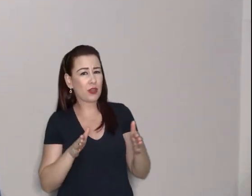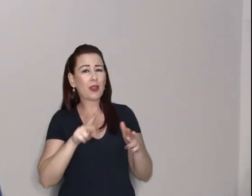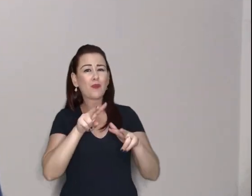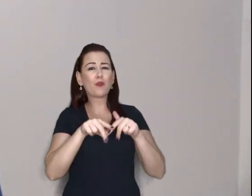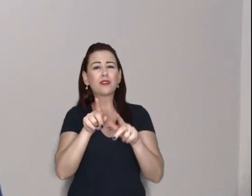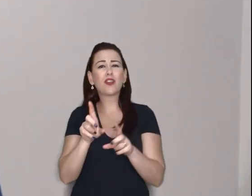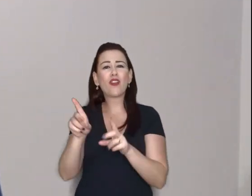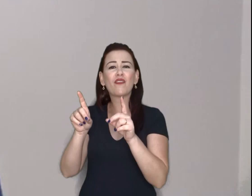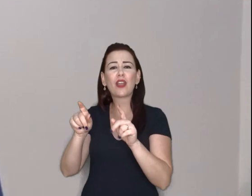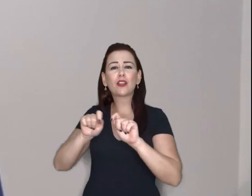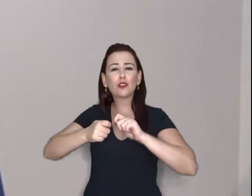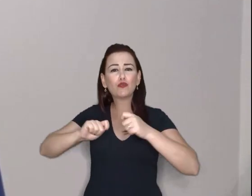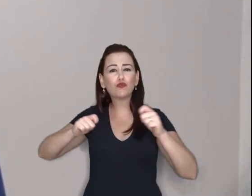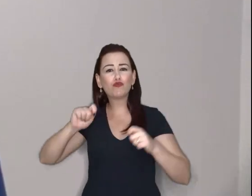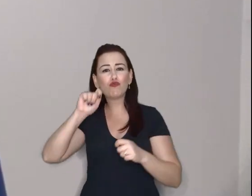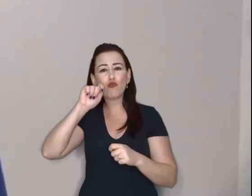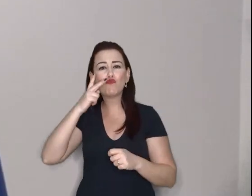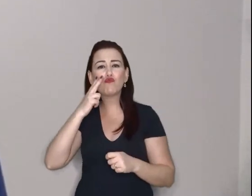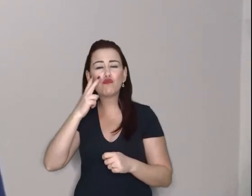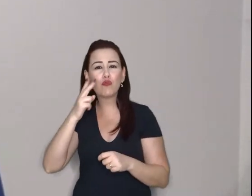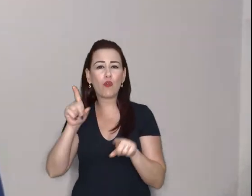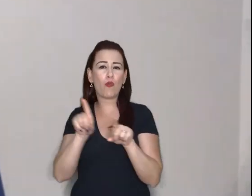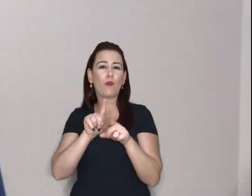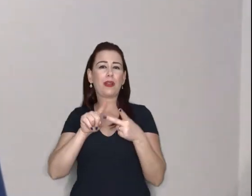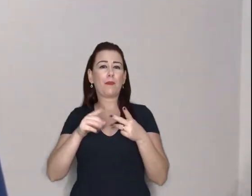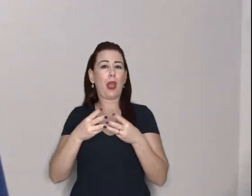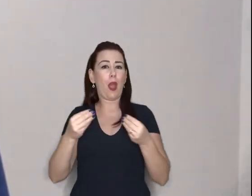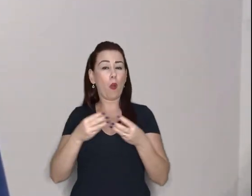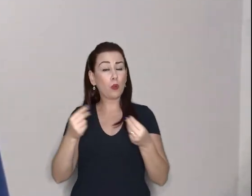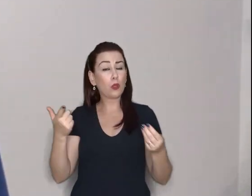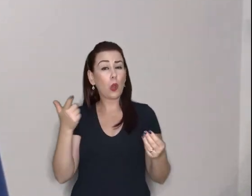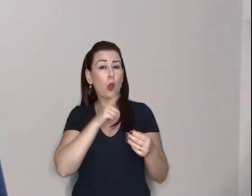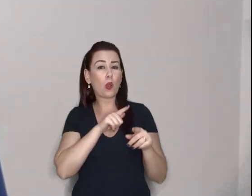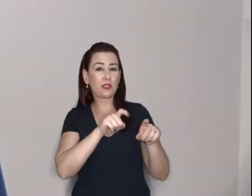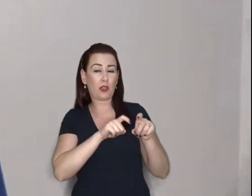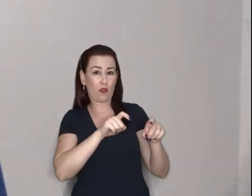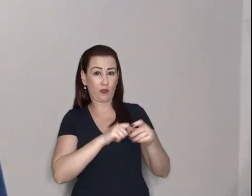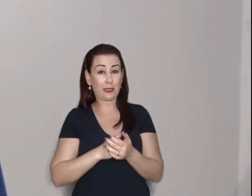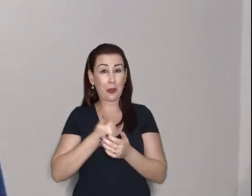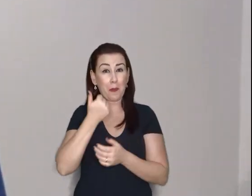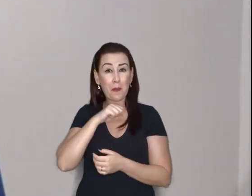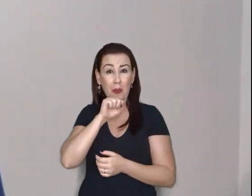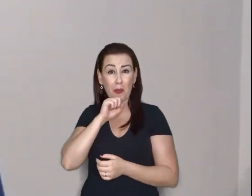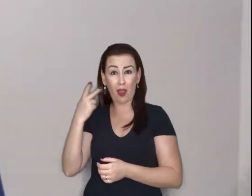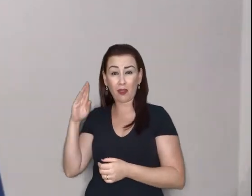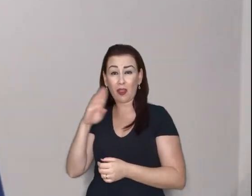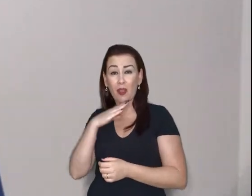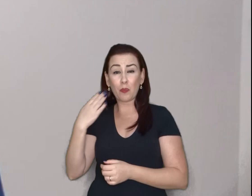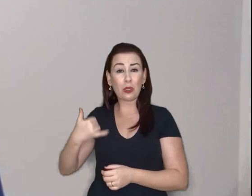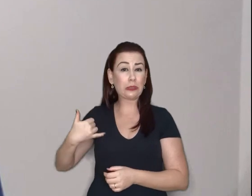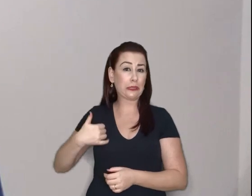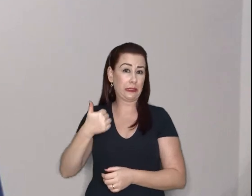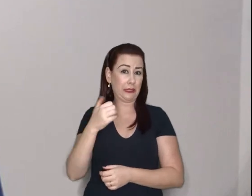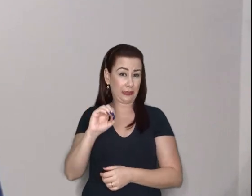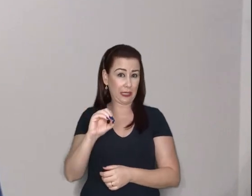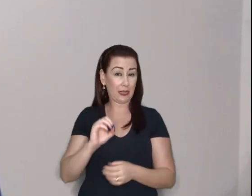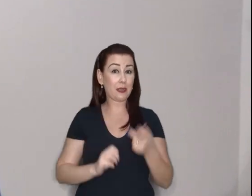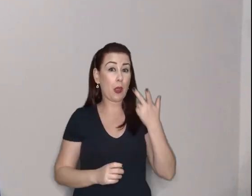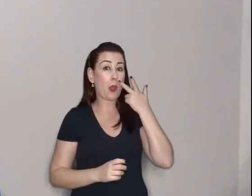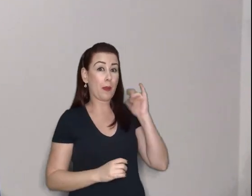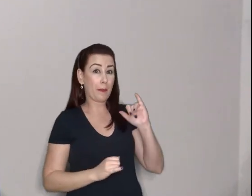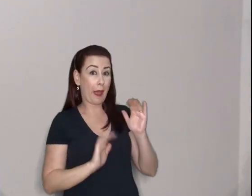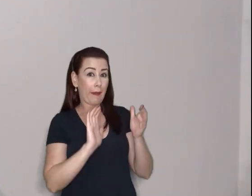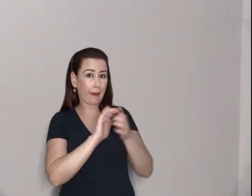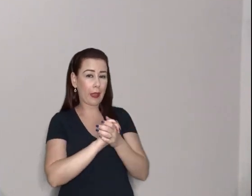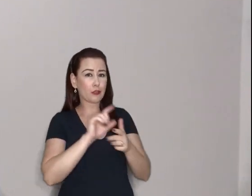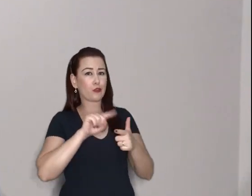fumo, ele conseguiu comprar uma fazenda na Serra da Agulha. Minha mãe faleceu quando eu tinha 10 anos de idade. Meu pai se casou